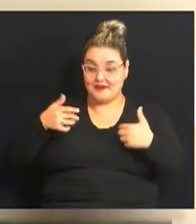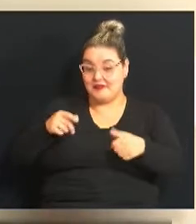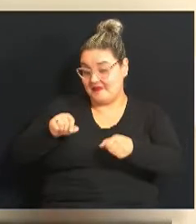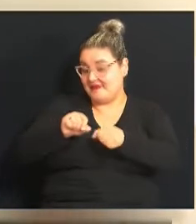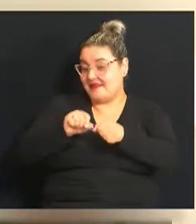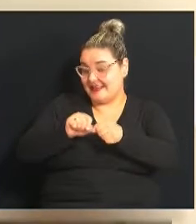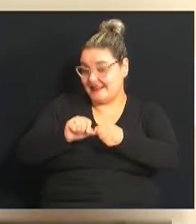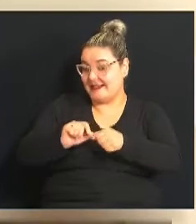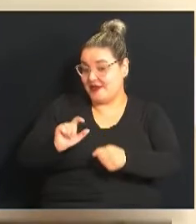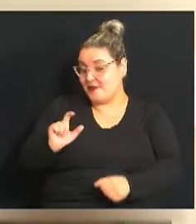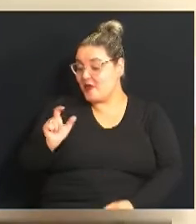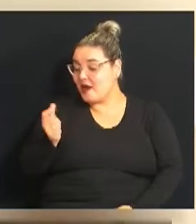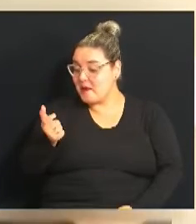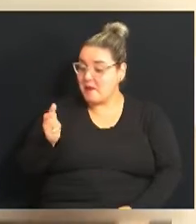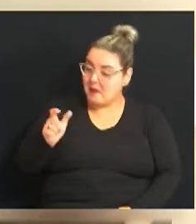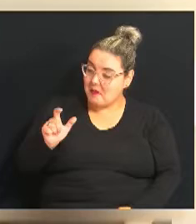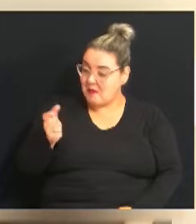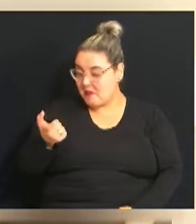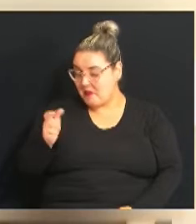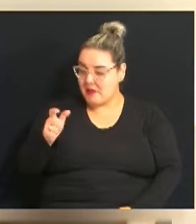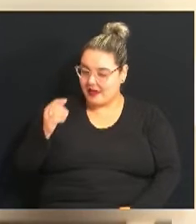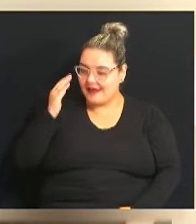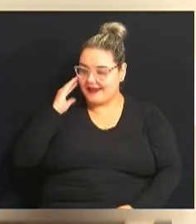entendeu? Entendeu a brincadeira?